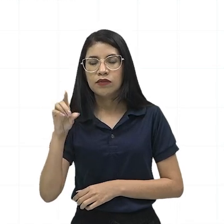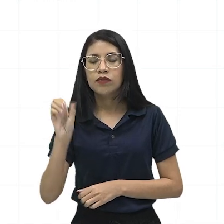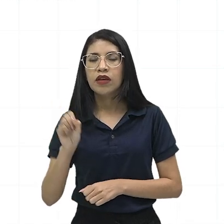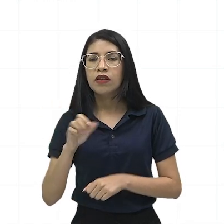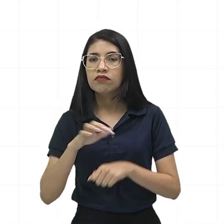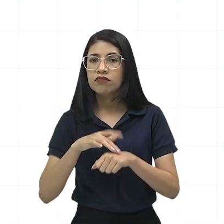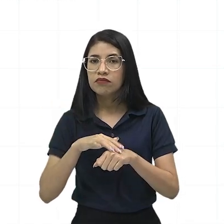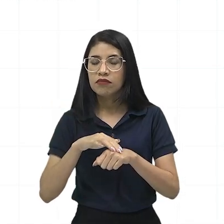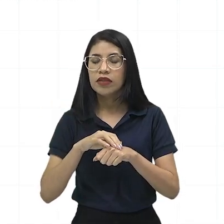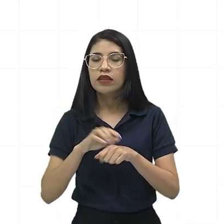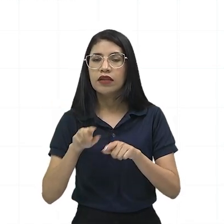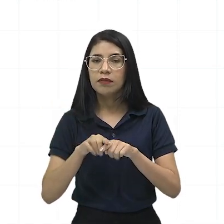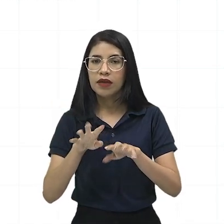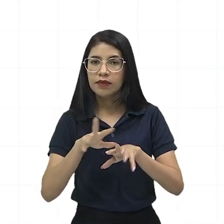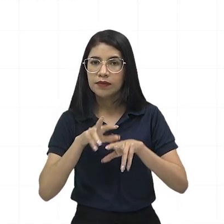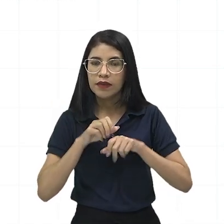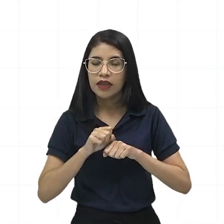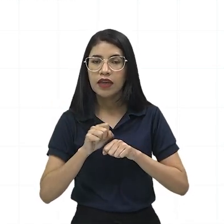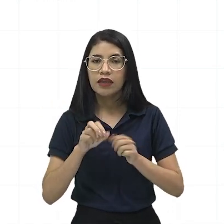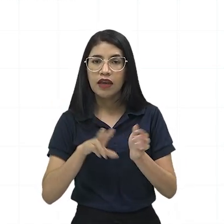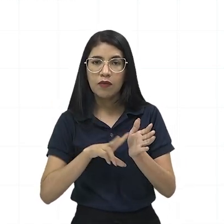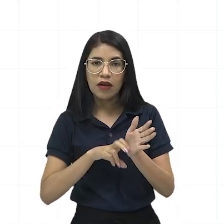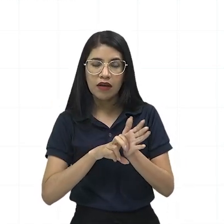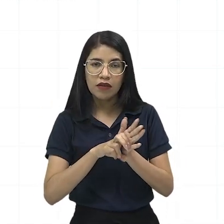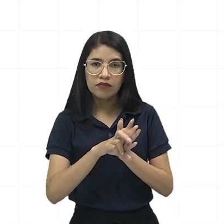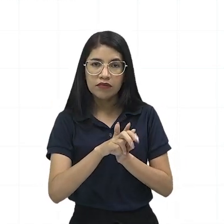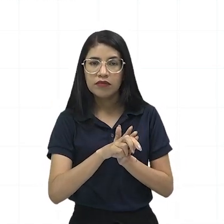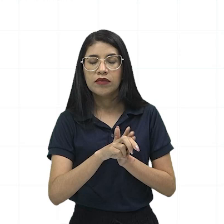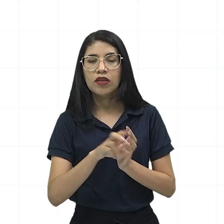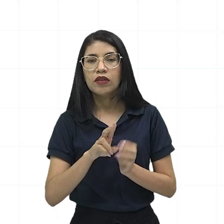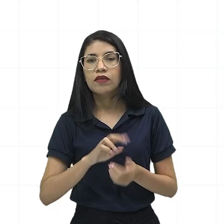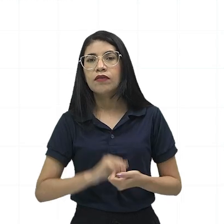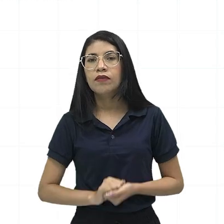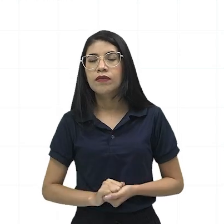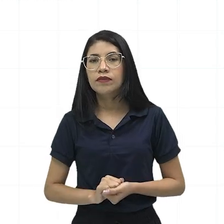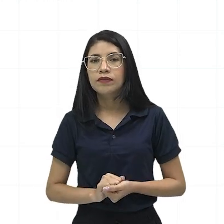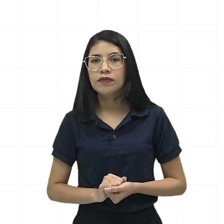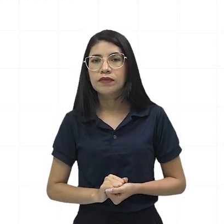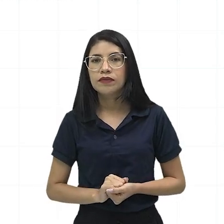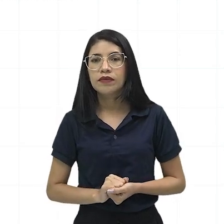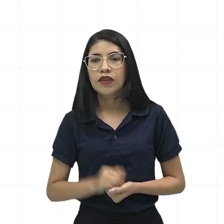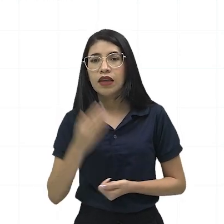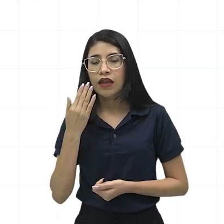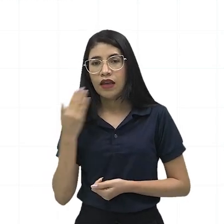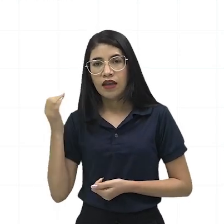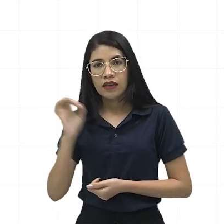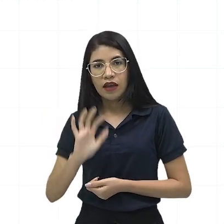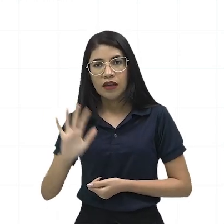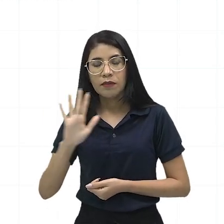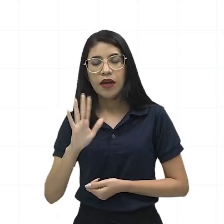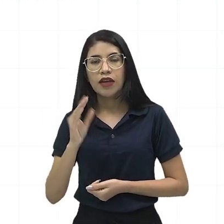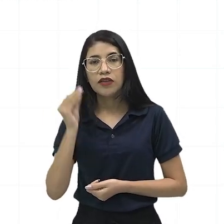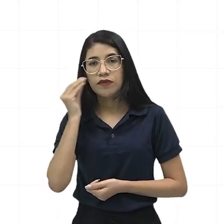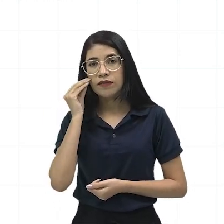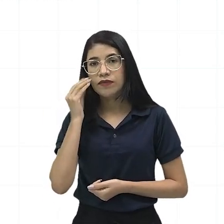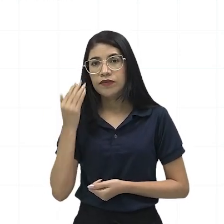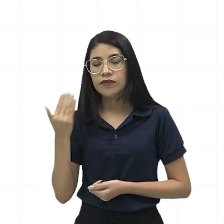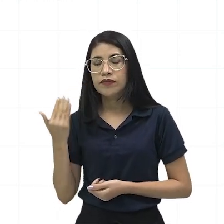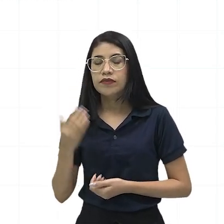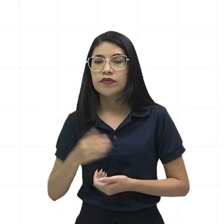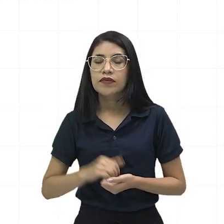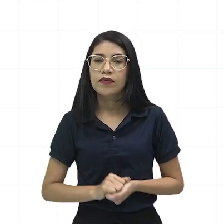transmissível e ela é causada por uma bactéria chamada Treponema pálido. É essa que você está observando